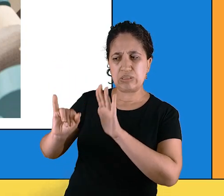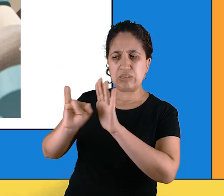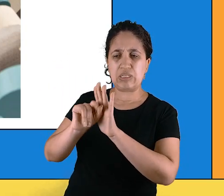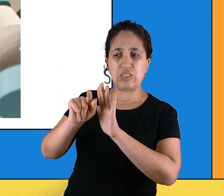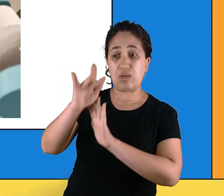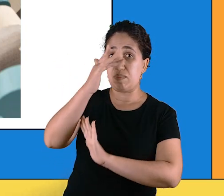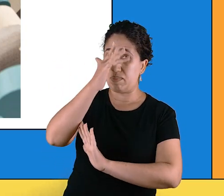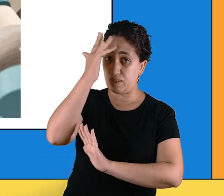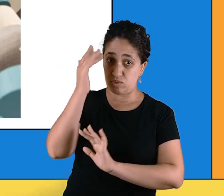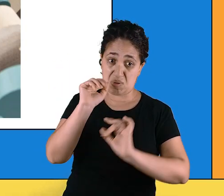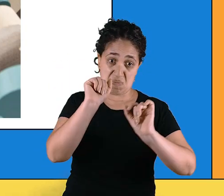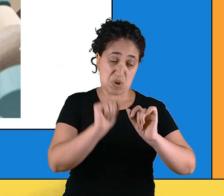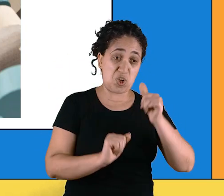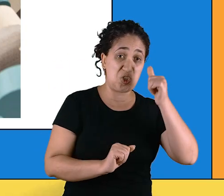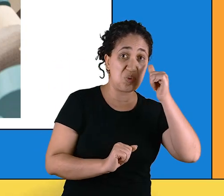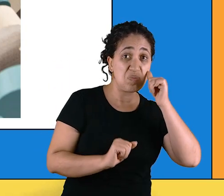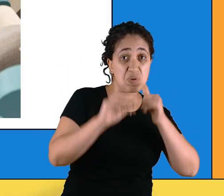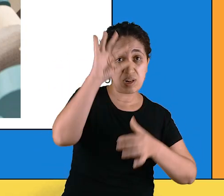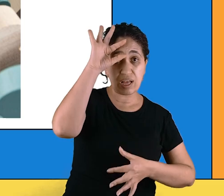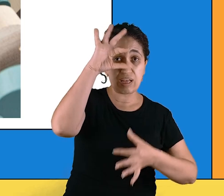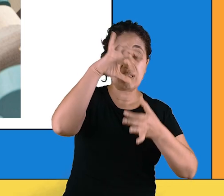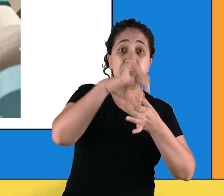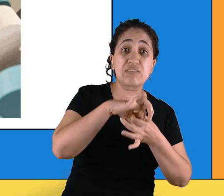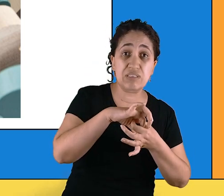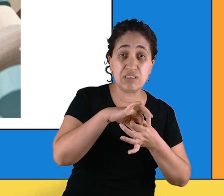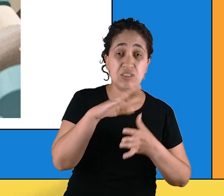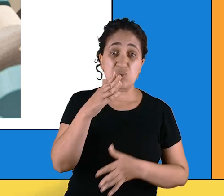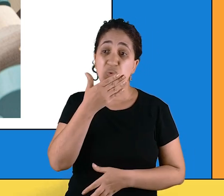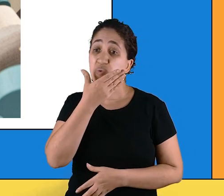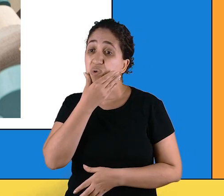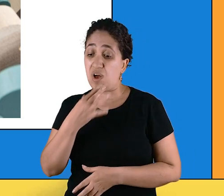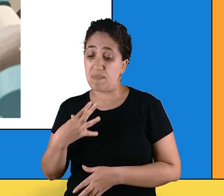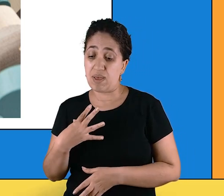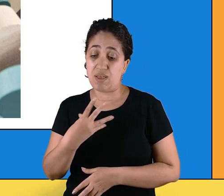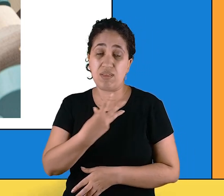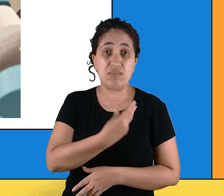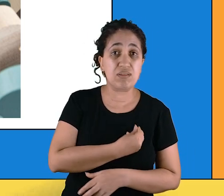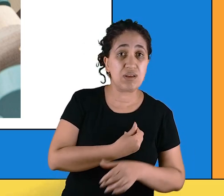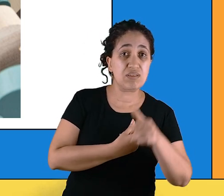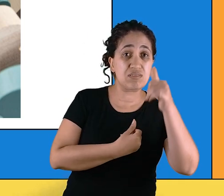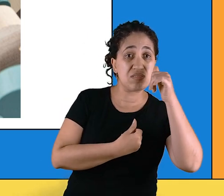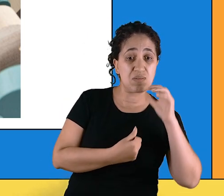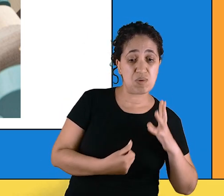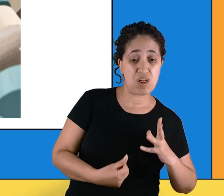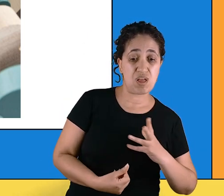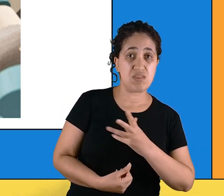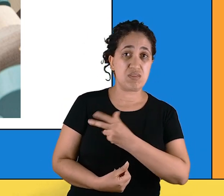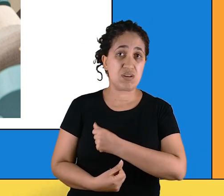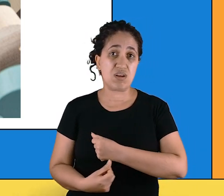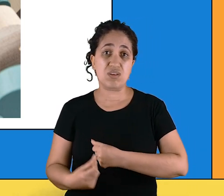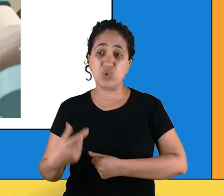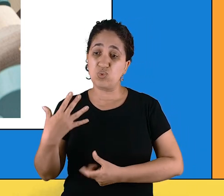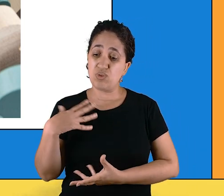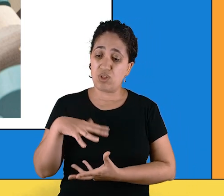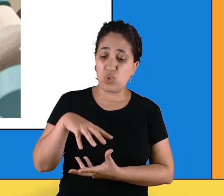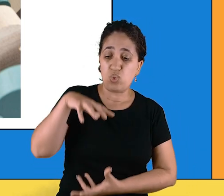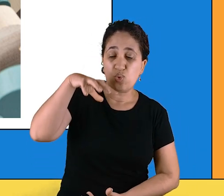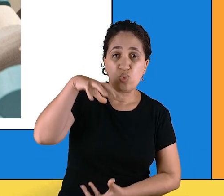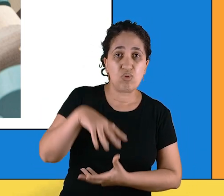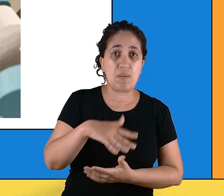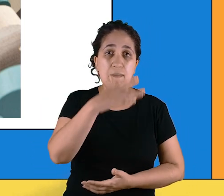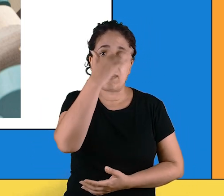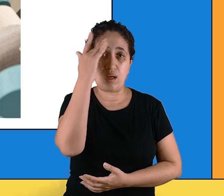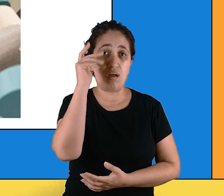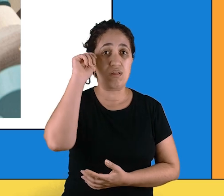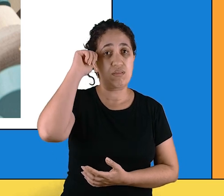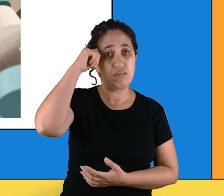de uma pessoa, que pode ser uma mulher cis, né, um homem trans, uma mulher trans, um idoso, uma